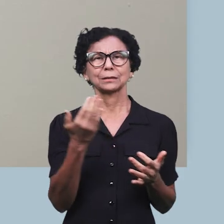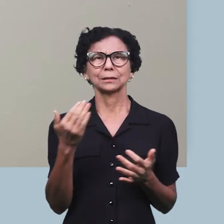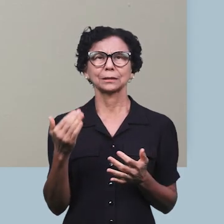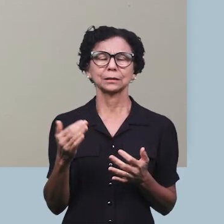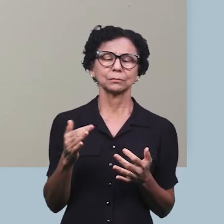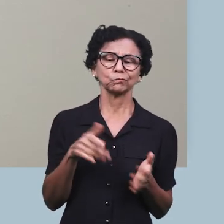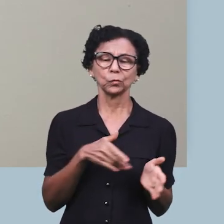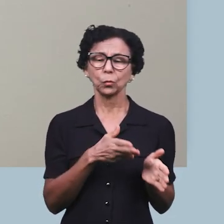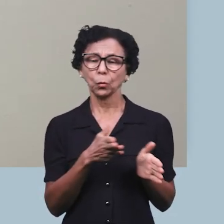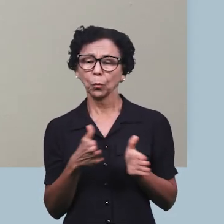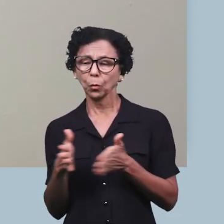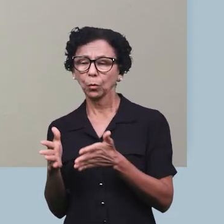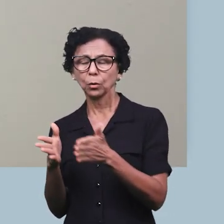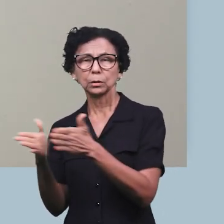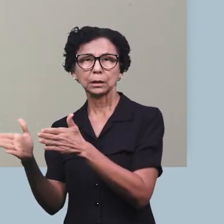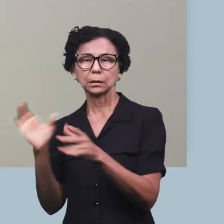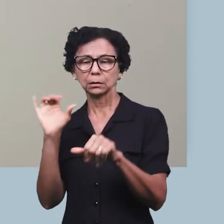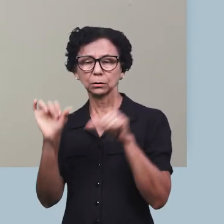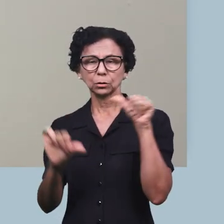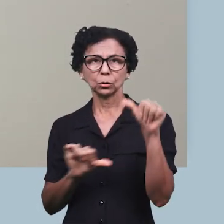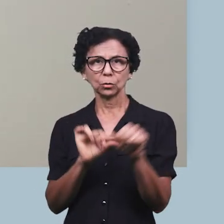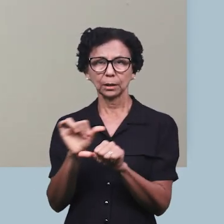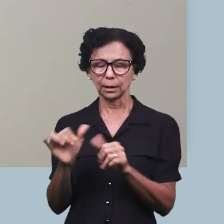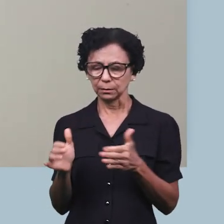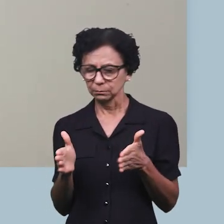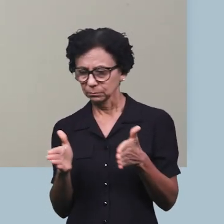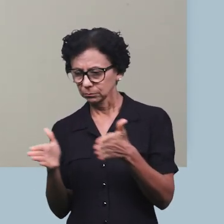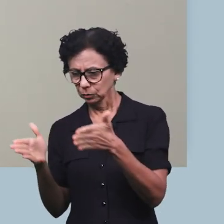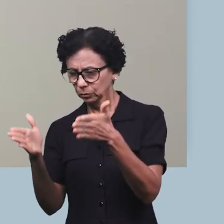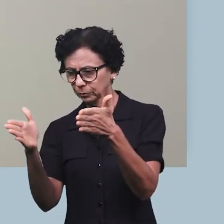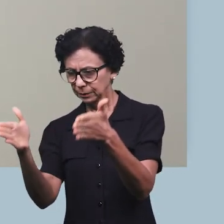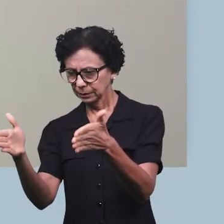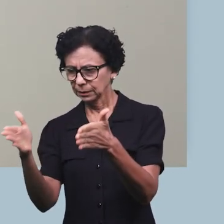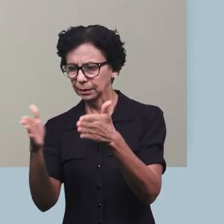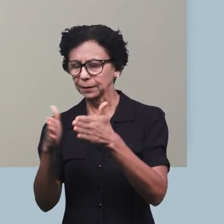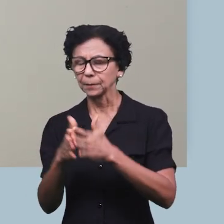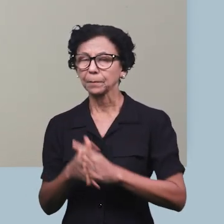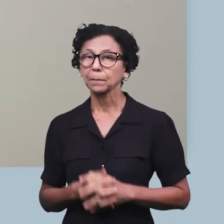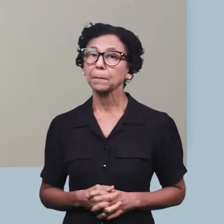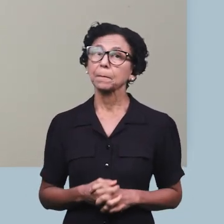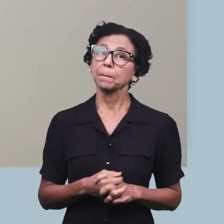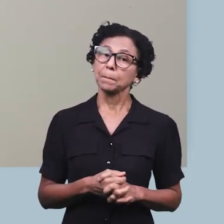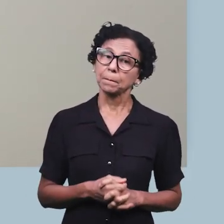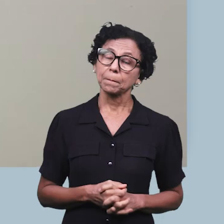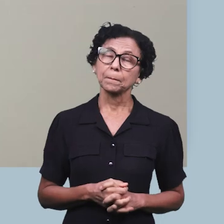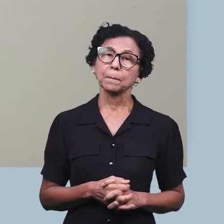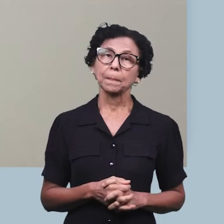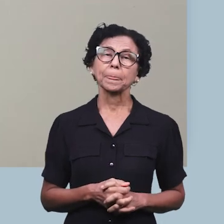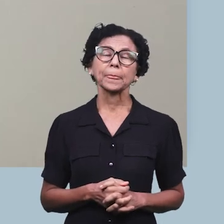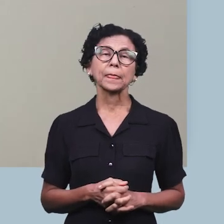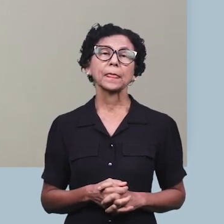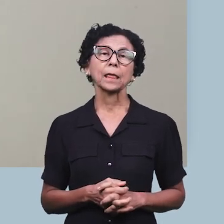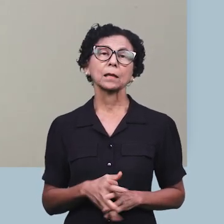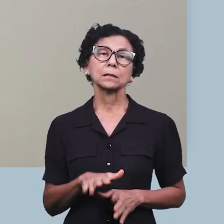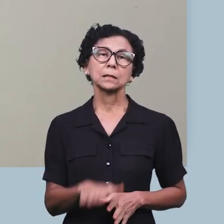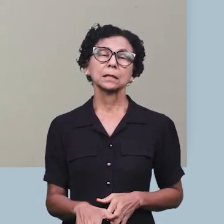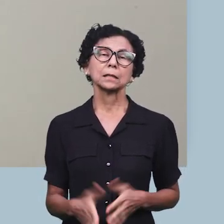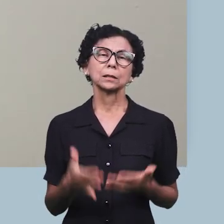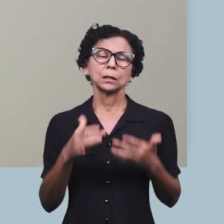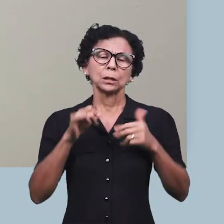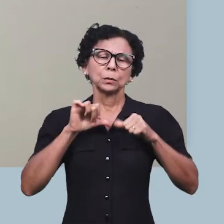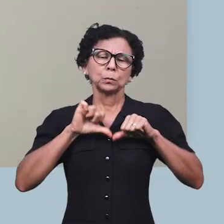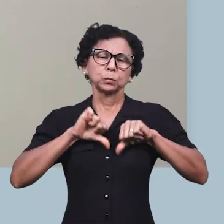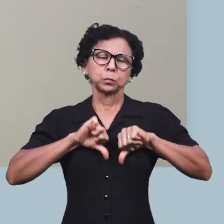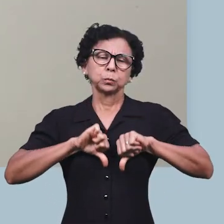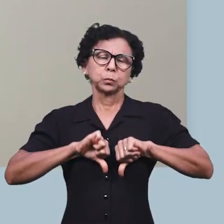de localidade. E aí vai mudar esse trajeto. Muitas crianças acabam tendo crises, que